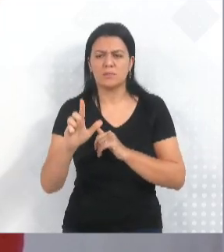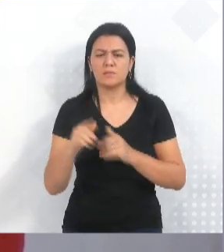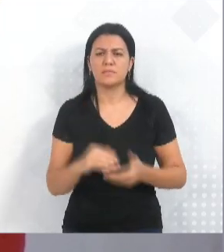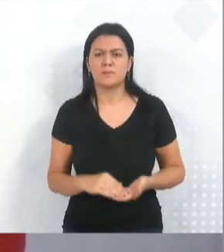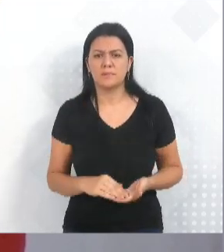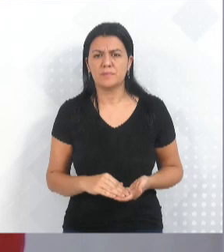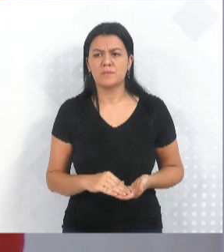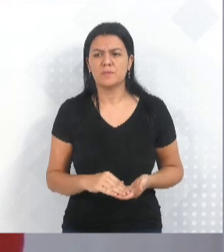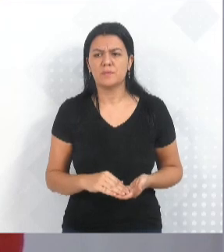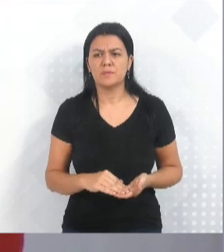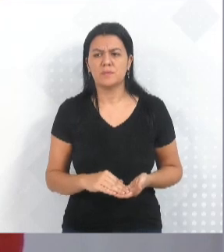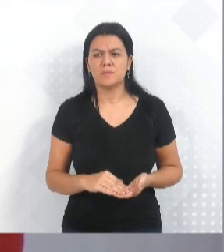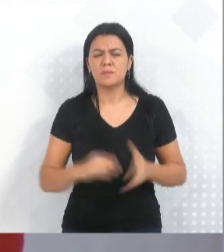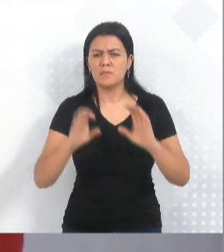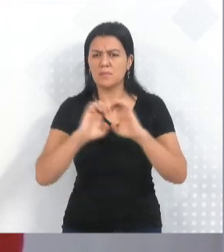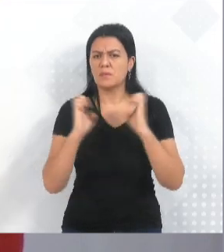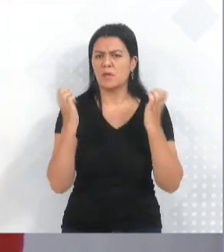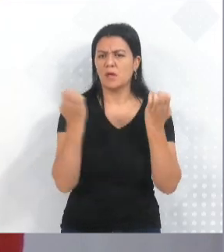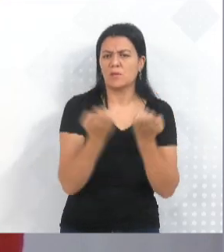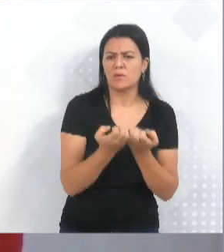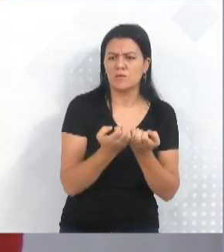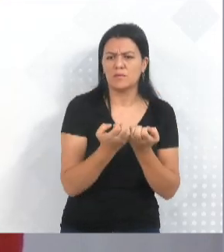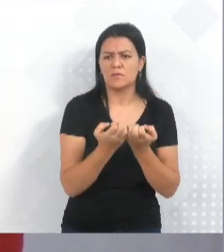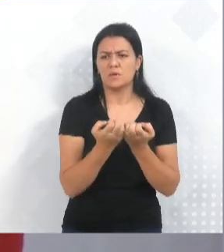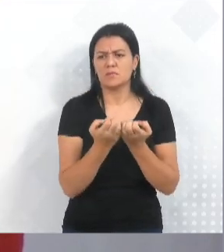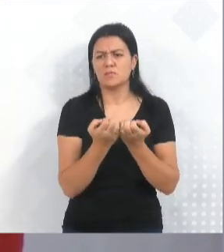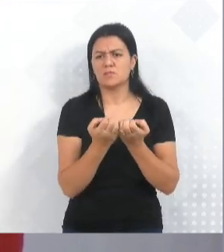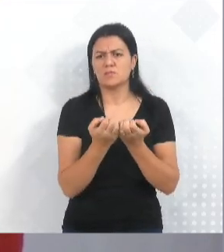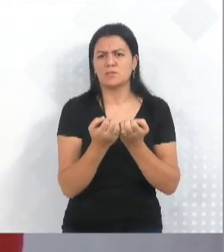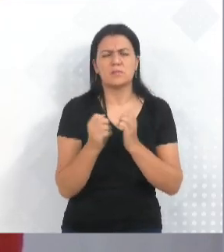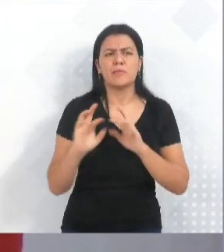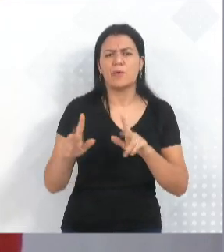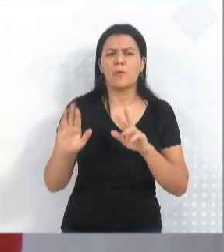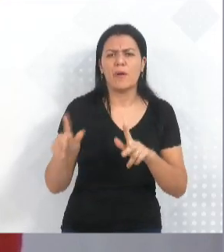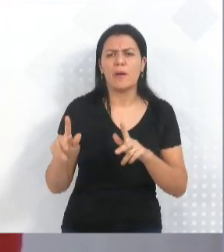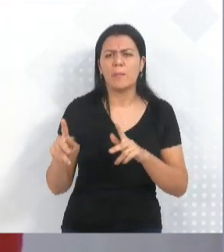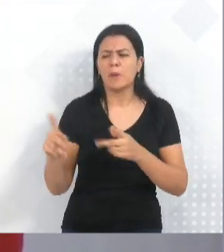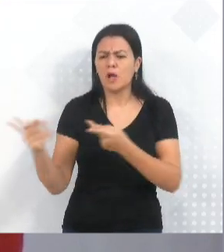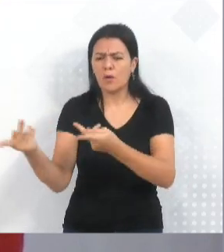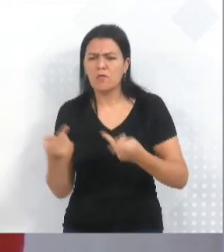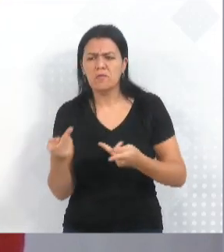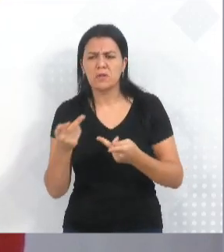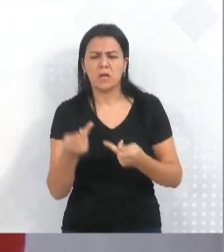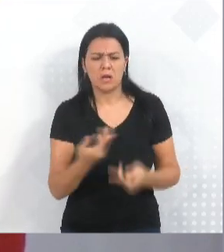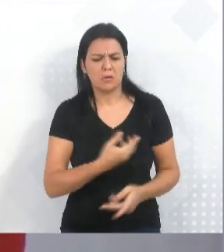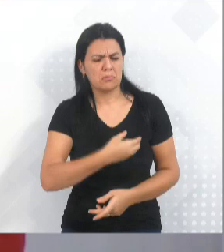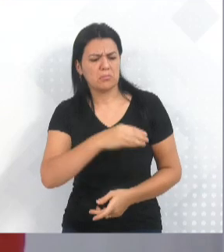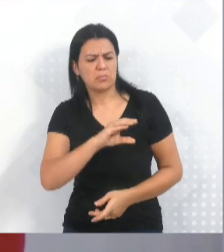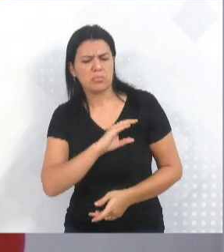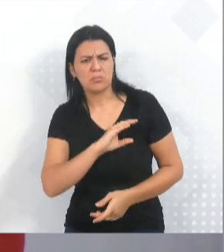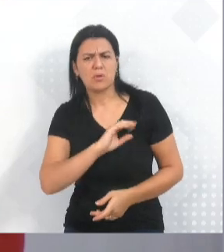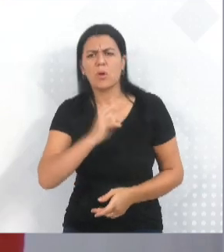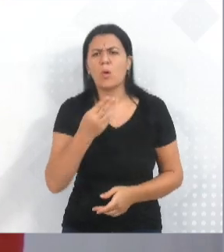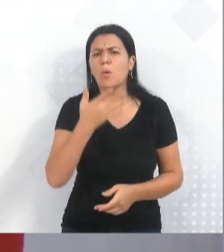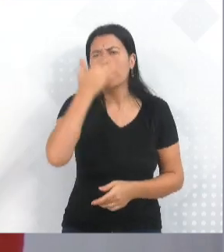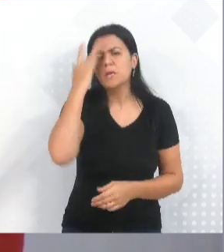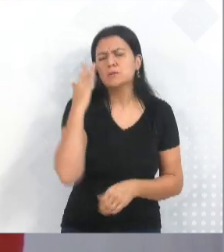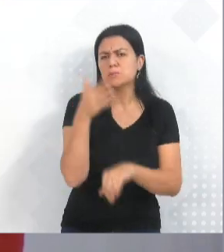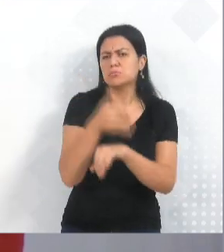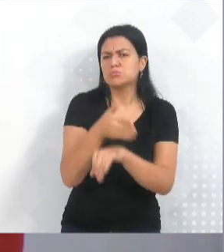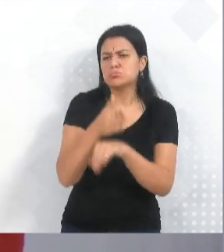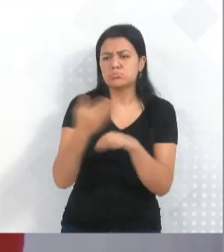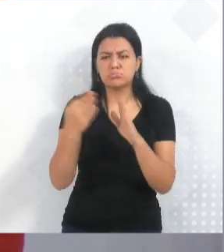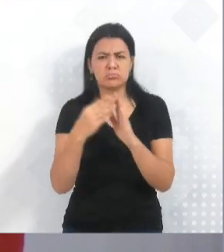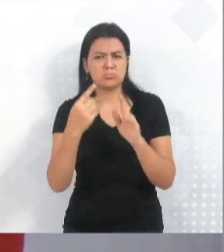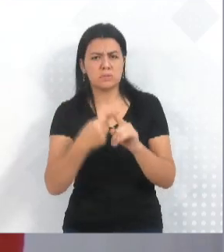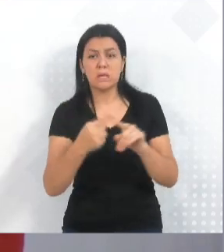interdenominacional. Não é um evento para reunir crentes, não é um evento para reunir pessoas que frequentam igrejas, mas é